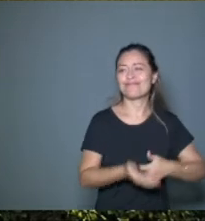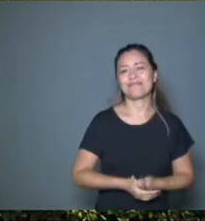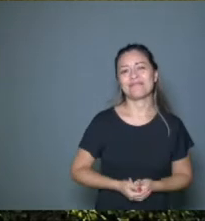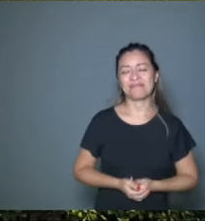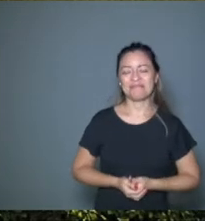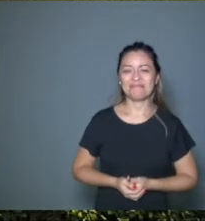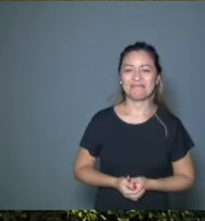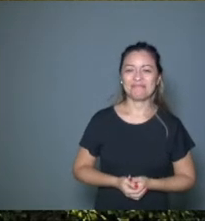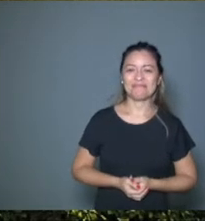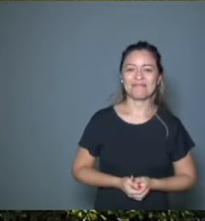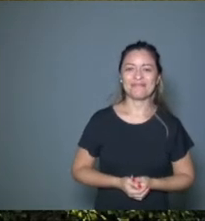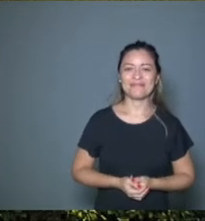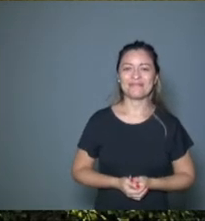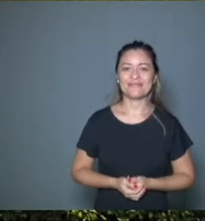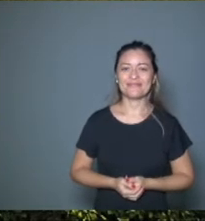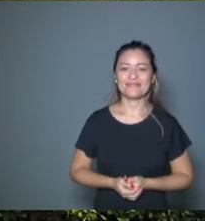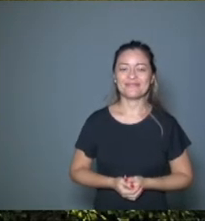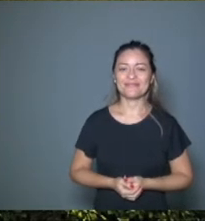linha,